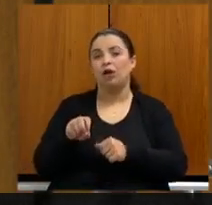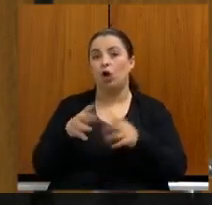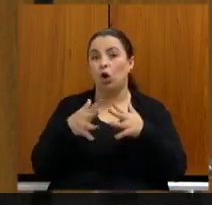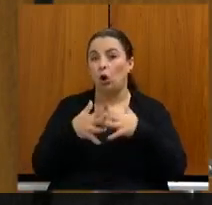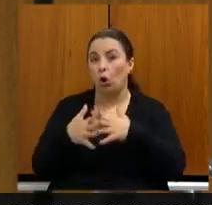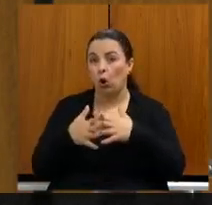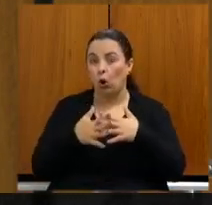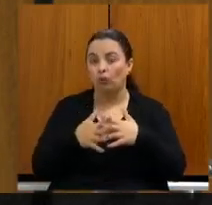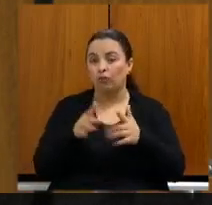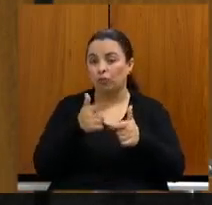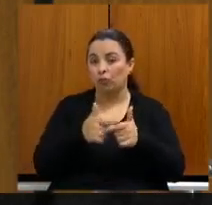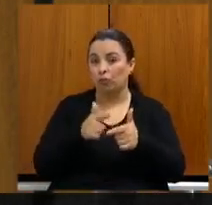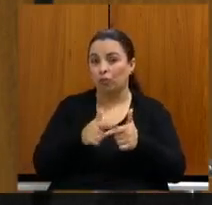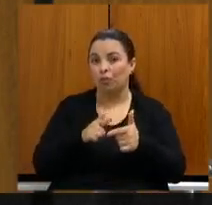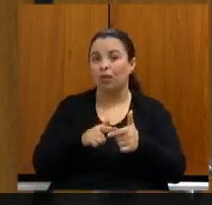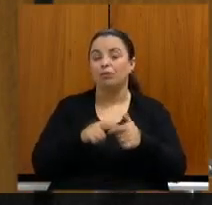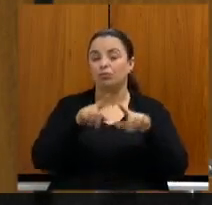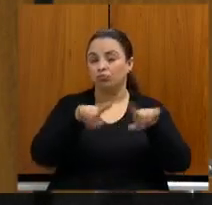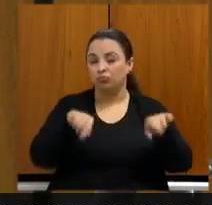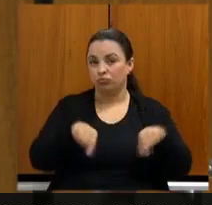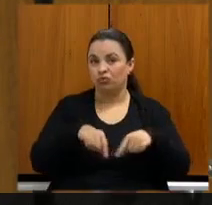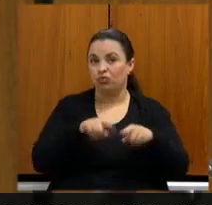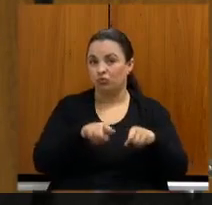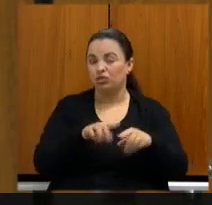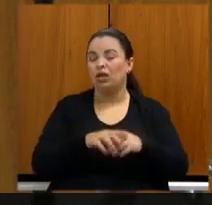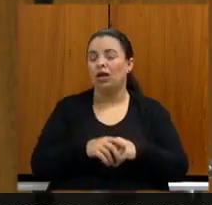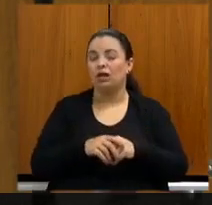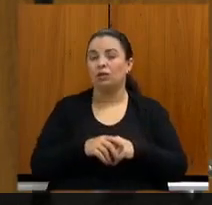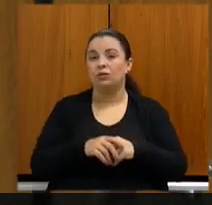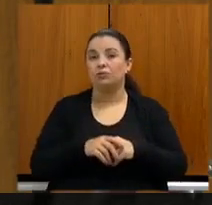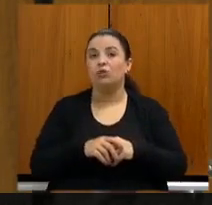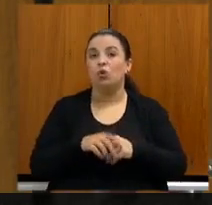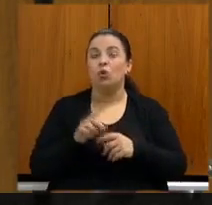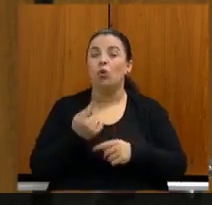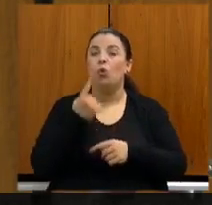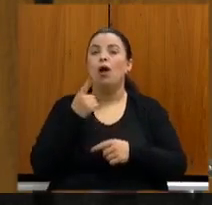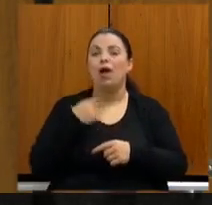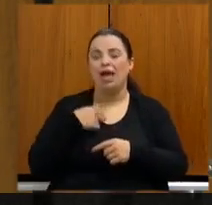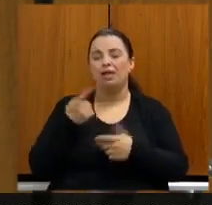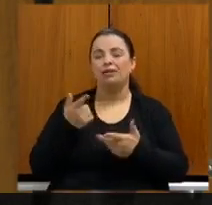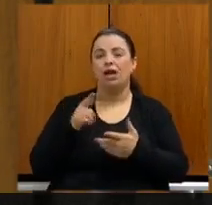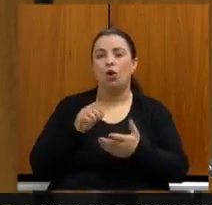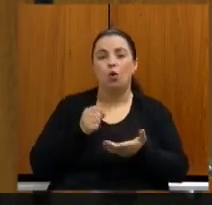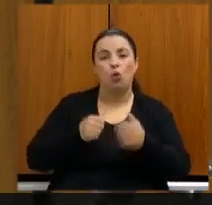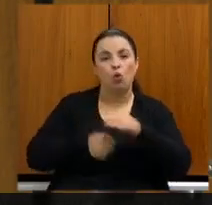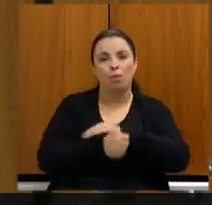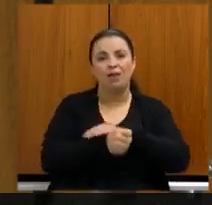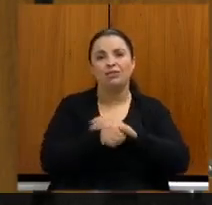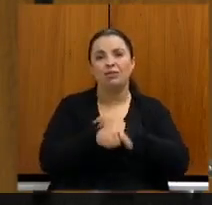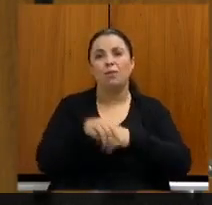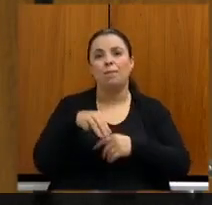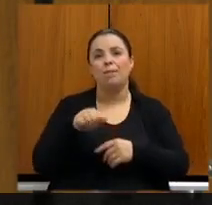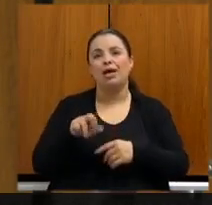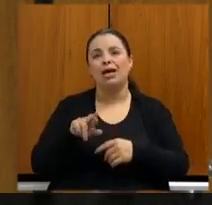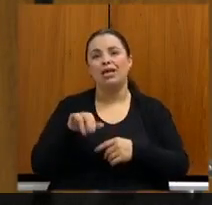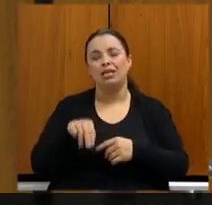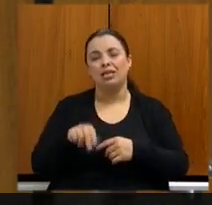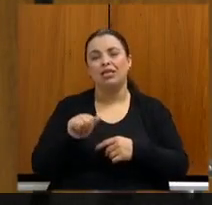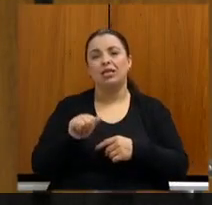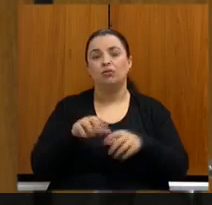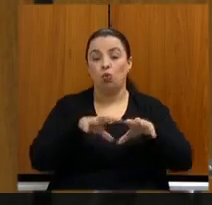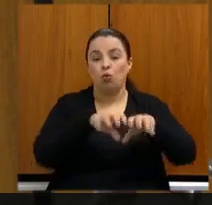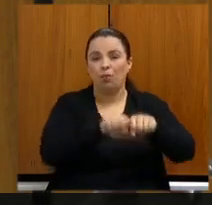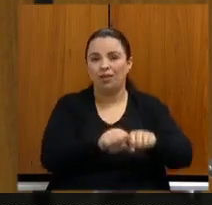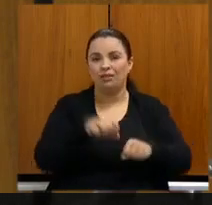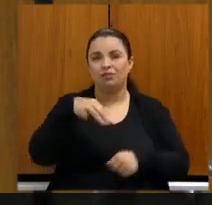ocupação que eu moro na ocupação Carolina Maria de Jesus que foi um dos uma das ocupações que teve encaminhamento através da mesa de